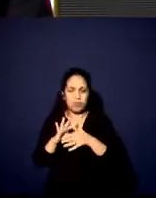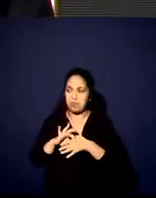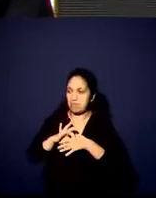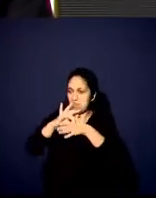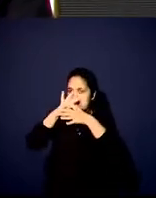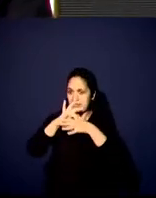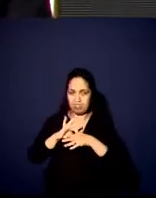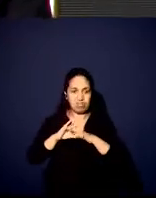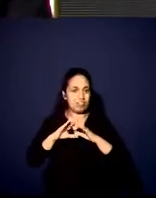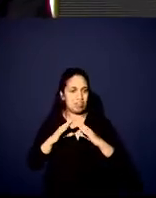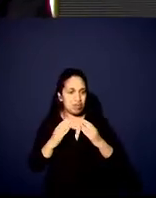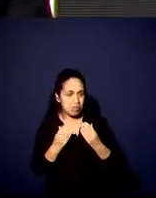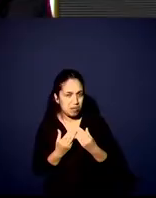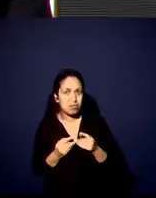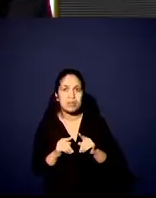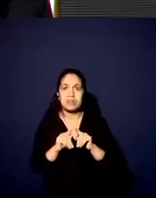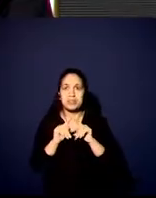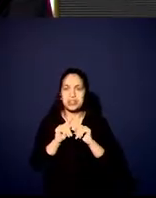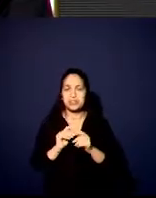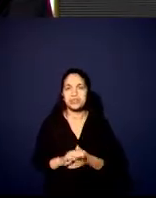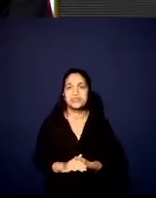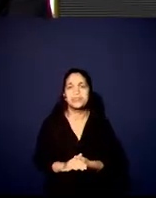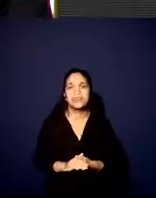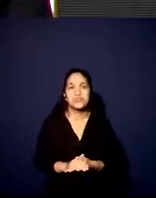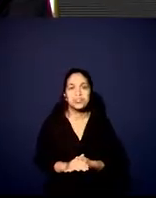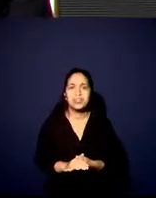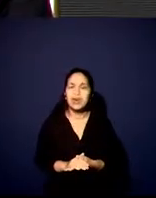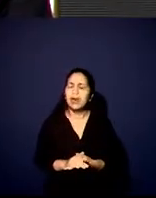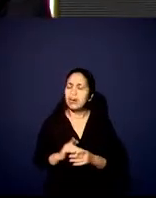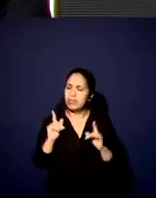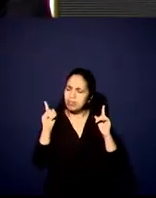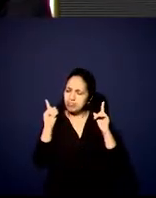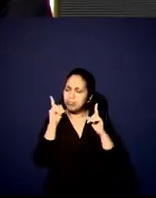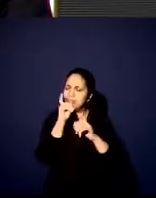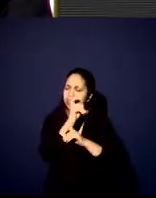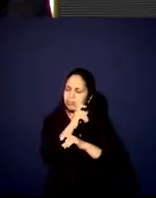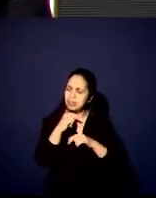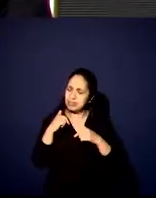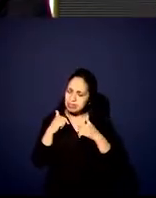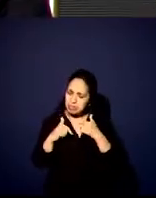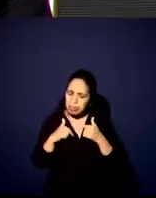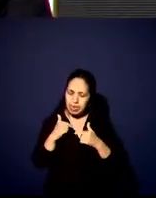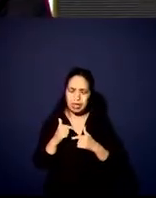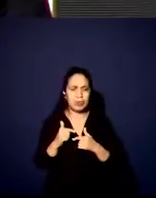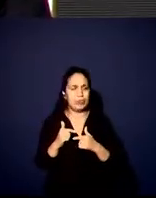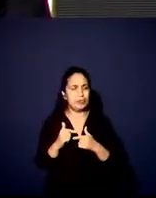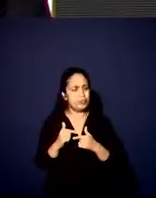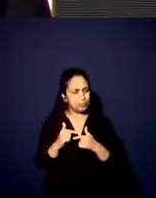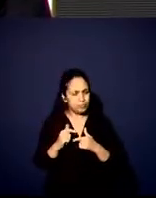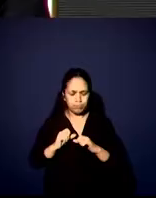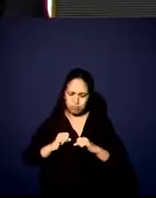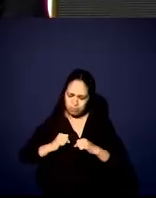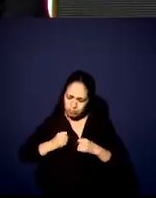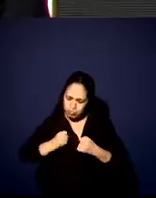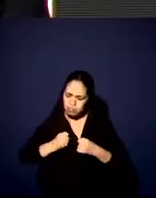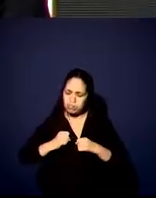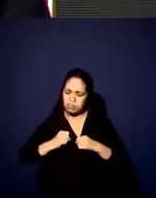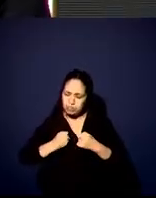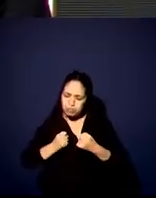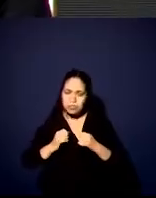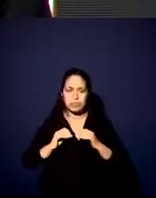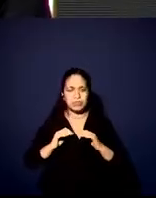a princípio num trabalho duro sério silencioso mas muito consistente